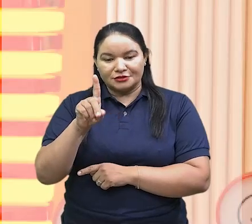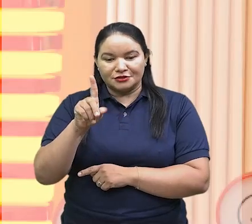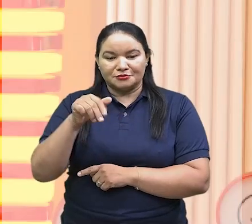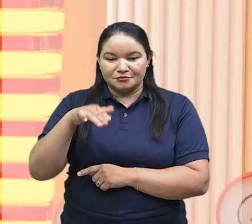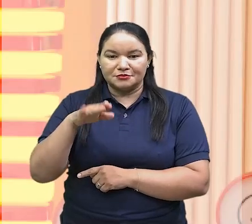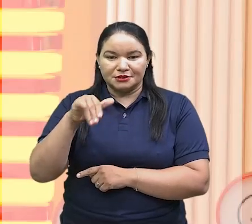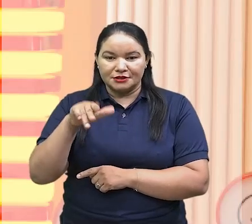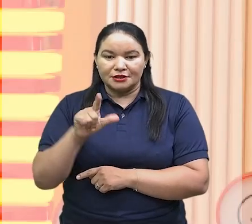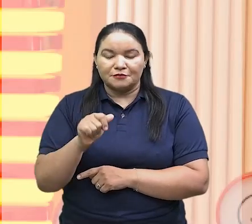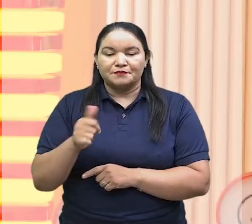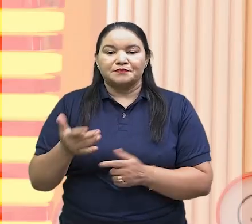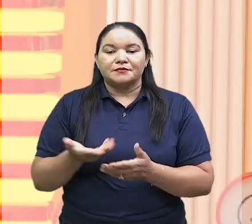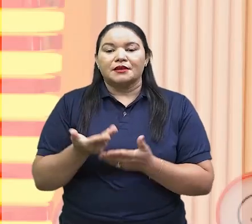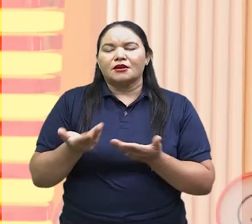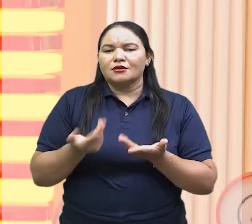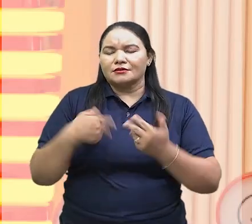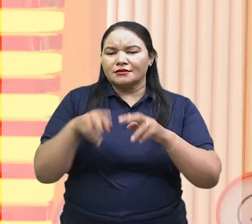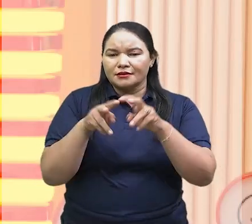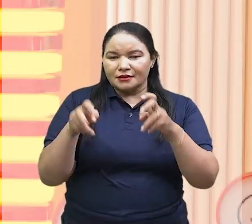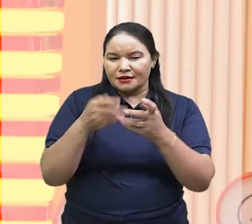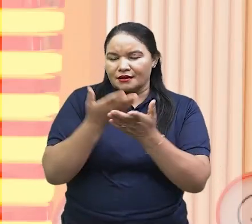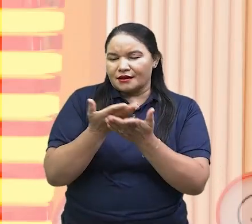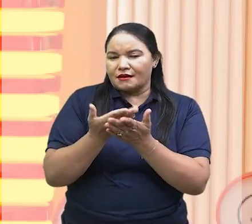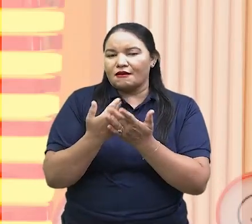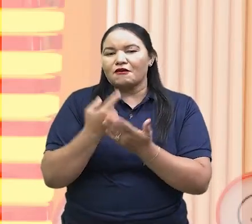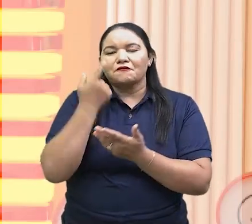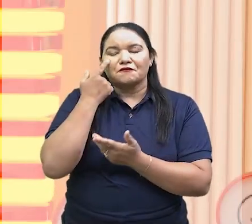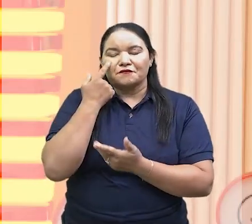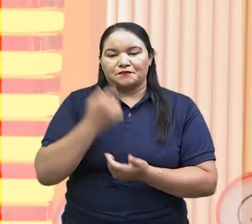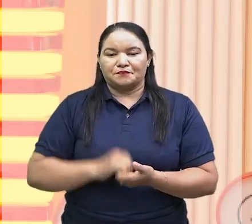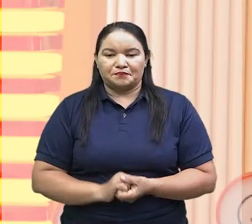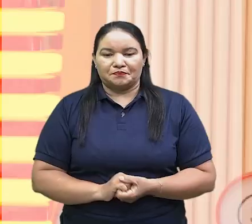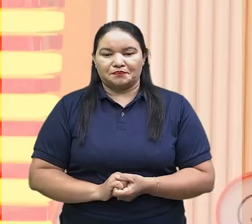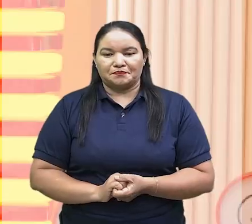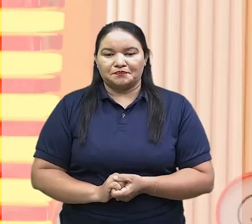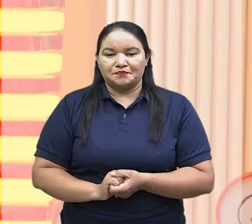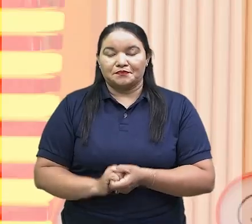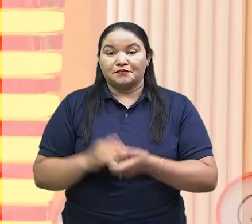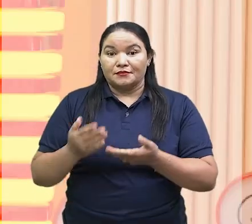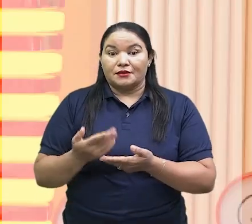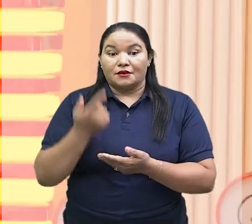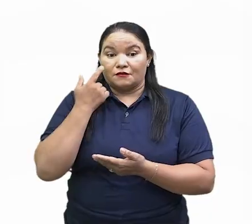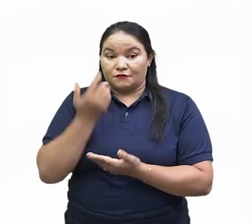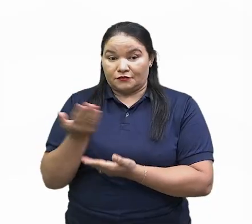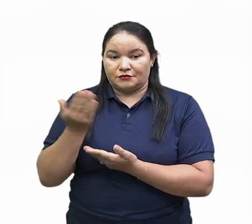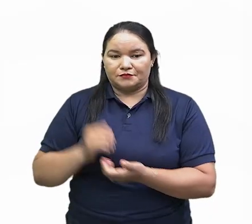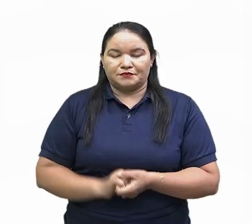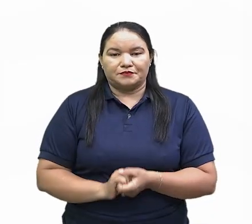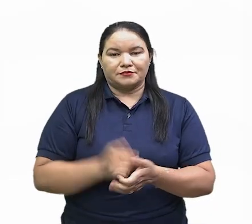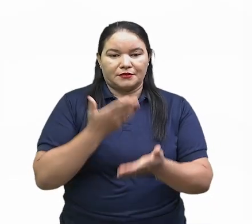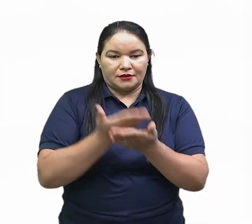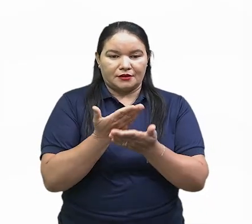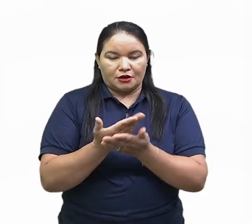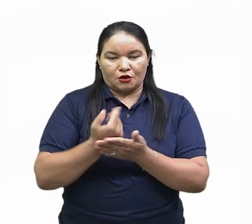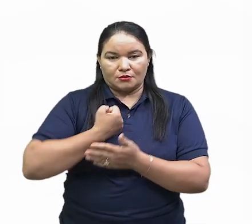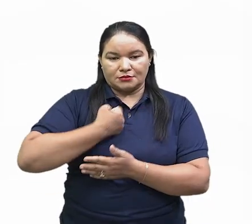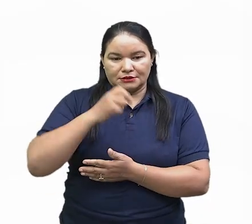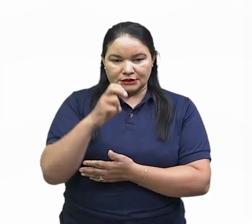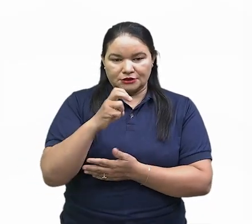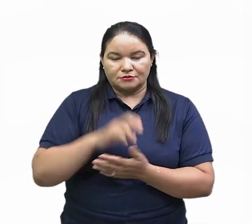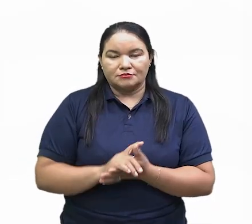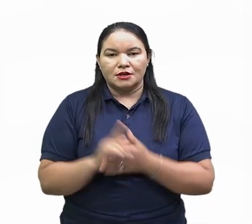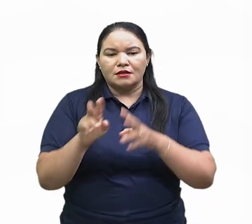Ludmila Dutra e iremos verificar o que estudaremos na nossa aula. Então, olha só, na aula 5,